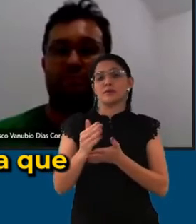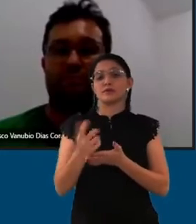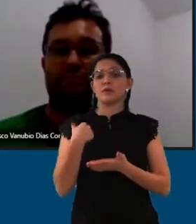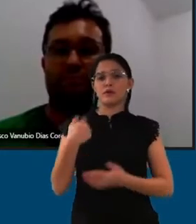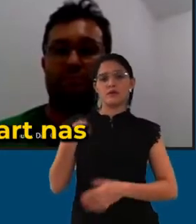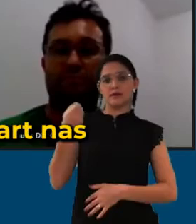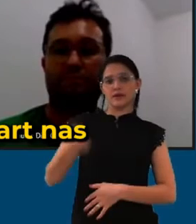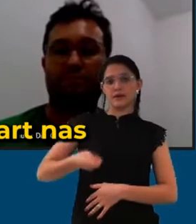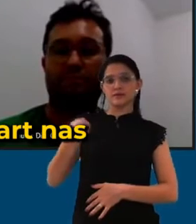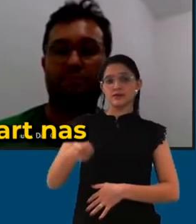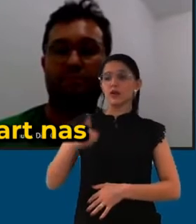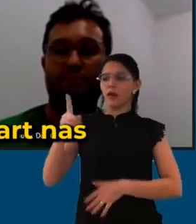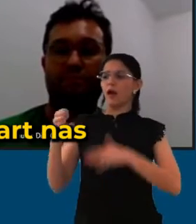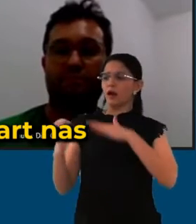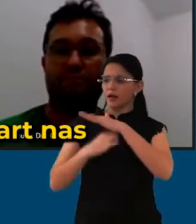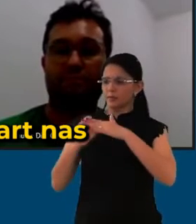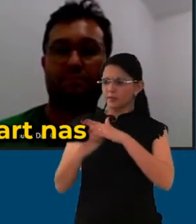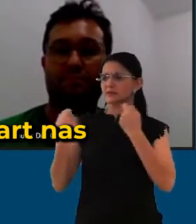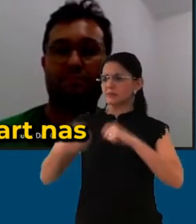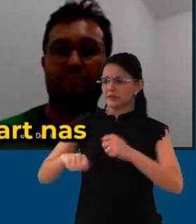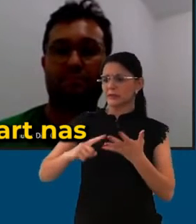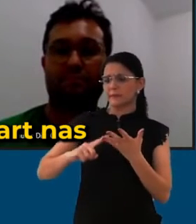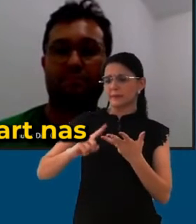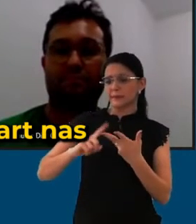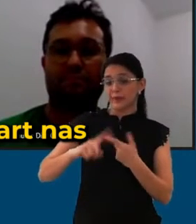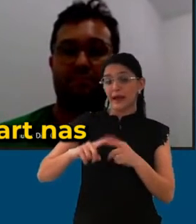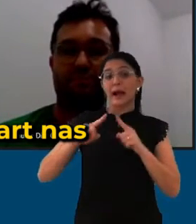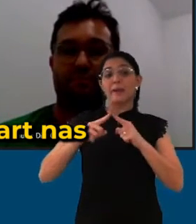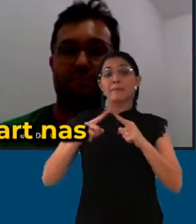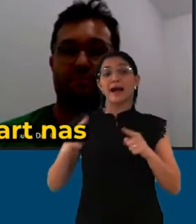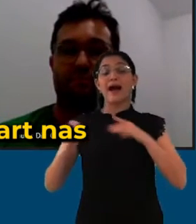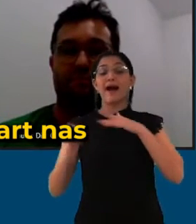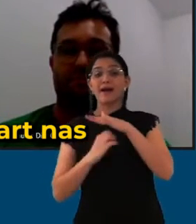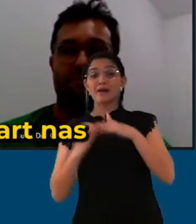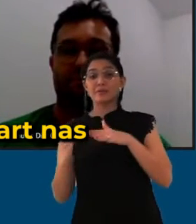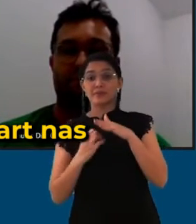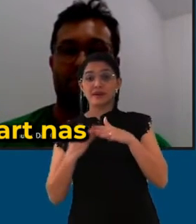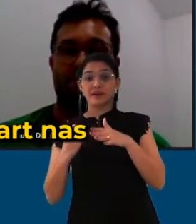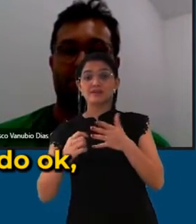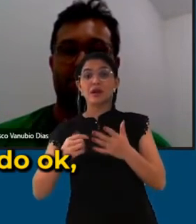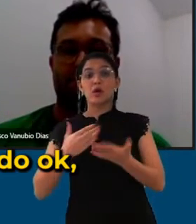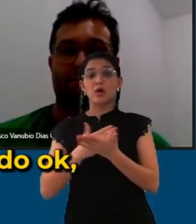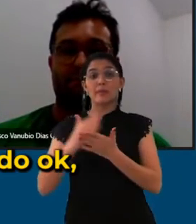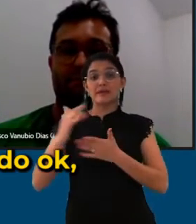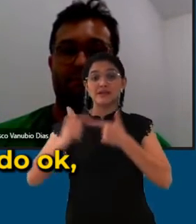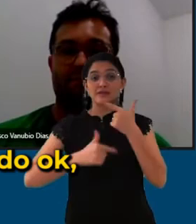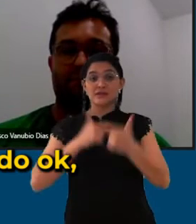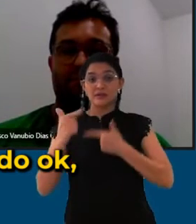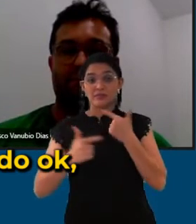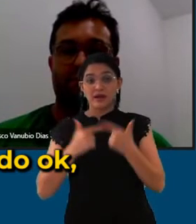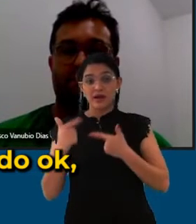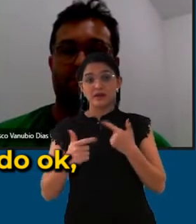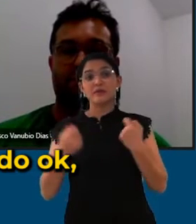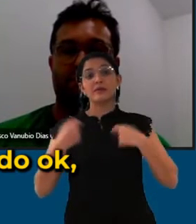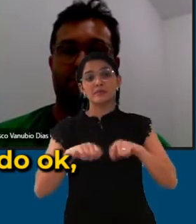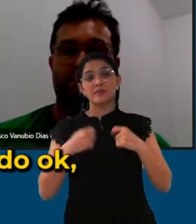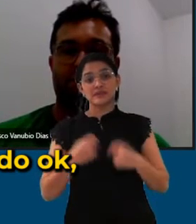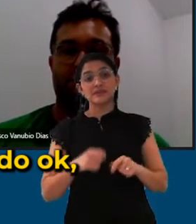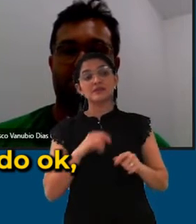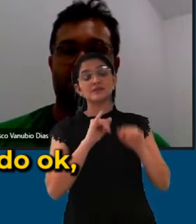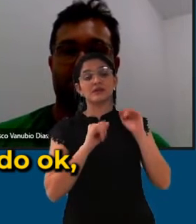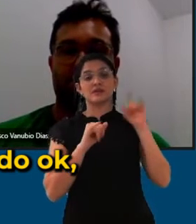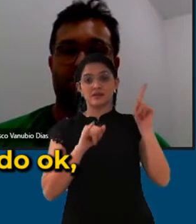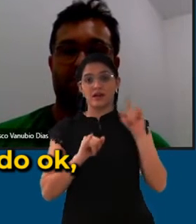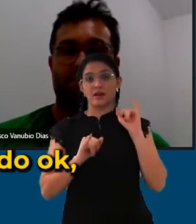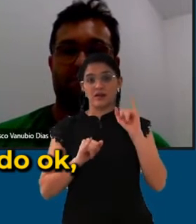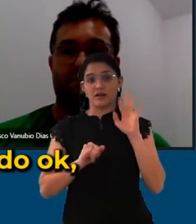alguma ação, né, porque para ela fazer isso daí, para ela dar o start nas obras, vai precisar agora dela cumprir essa exigência e